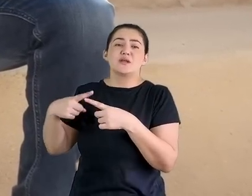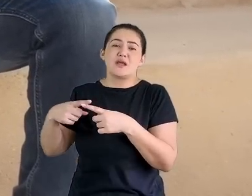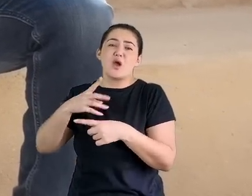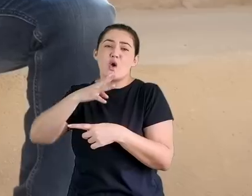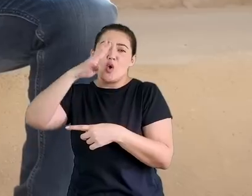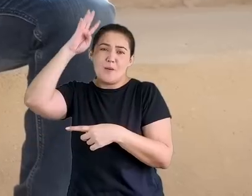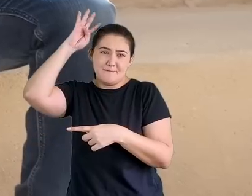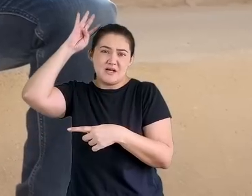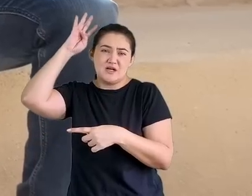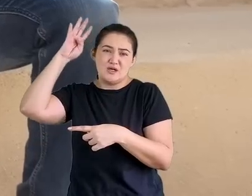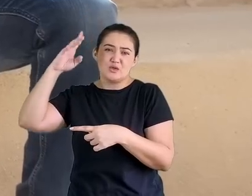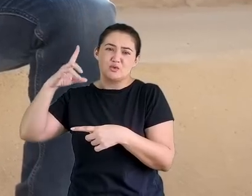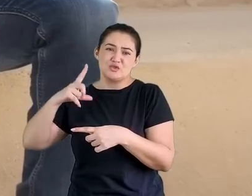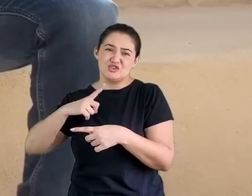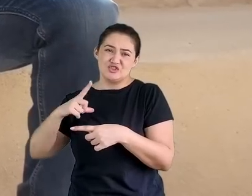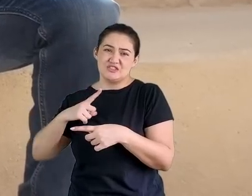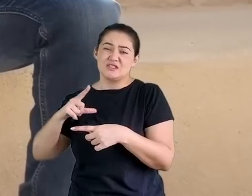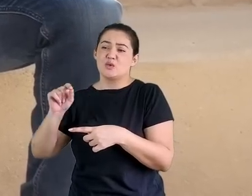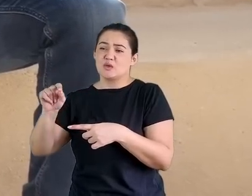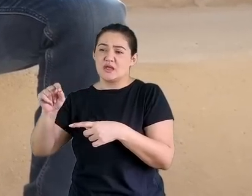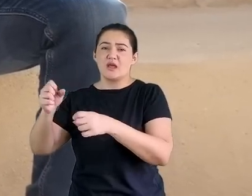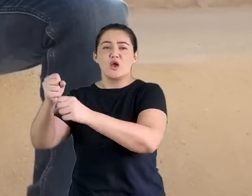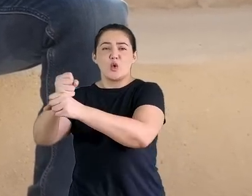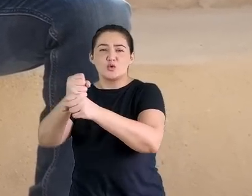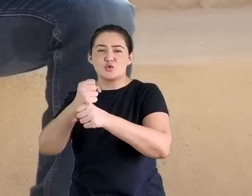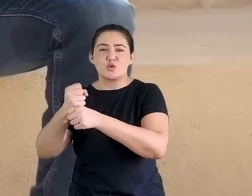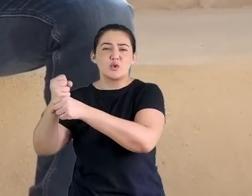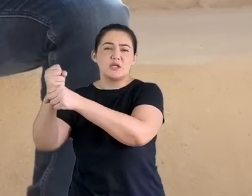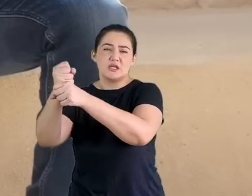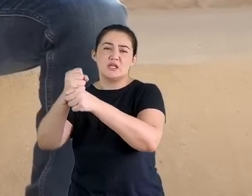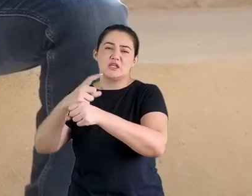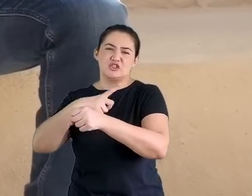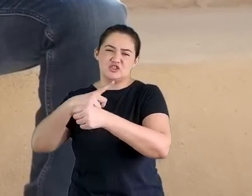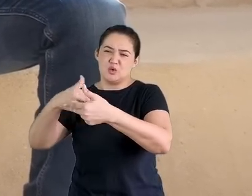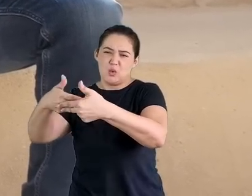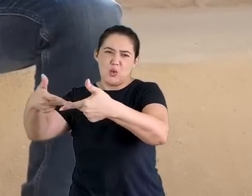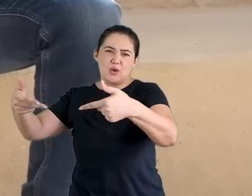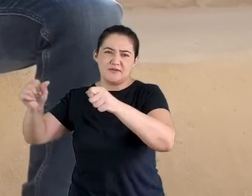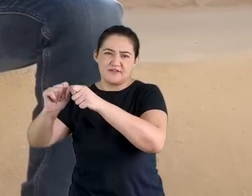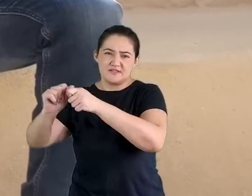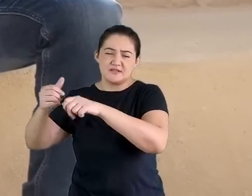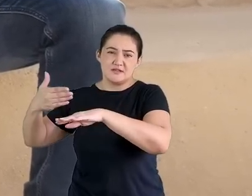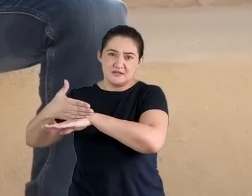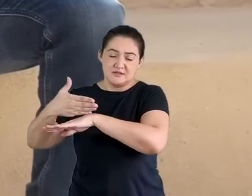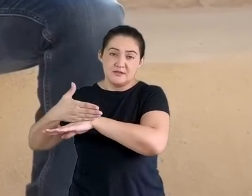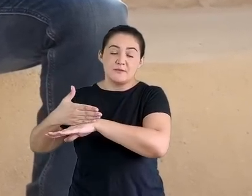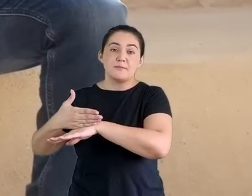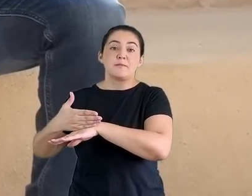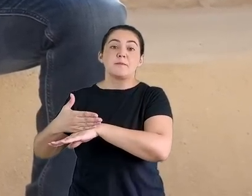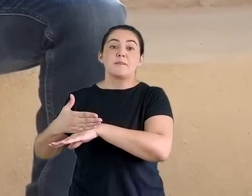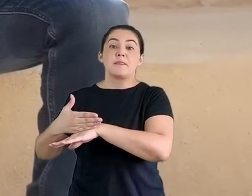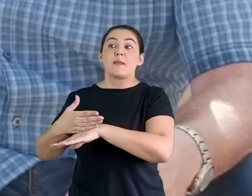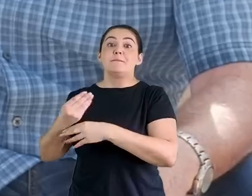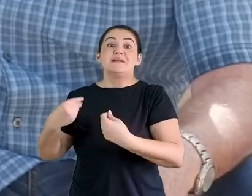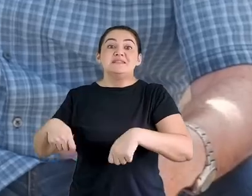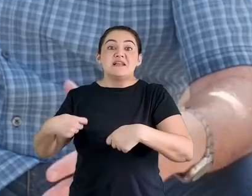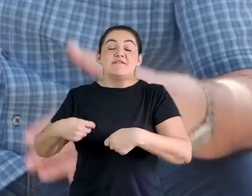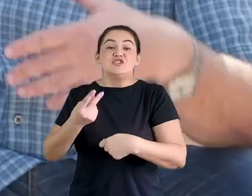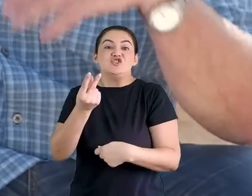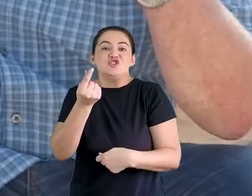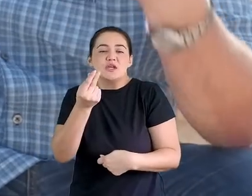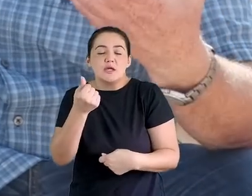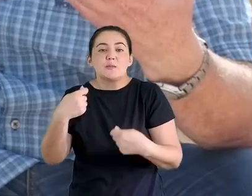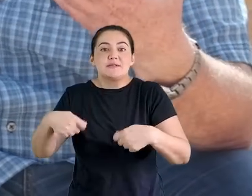trazer uma legião inteira aqui para ocupar o lugar. E foi preciso muita energia e dinheiro para que fizessem. Portanto, eles já sabiam que quando